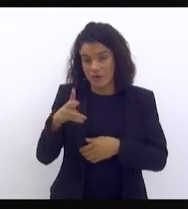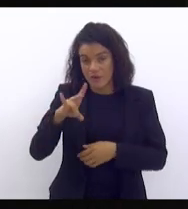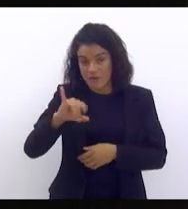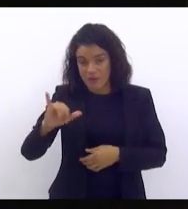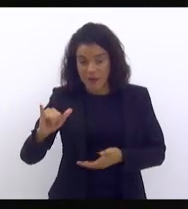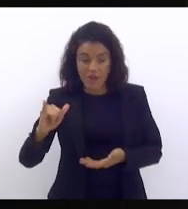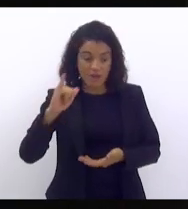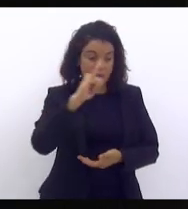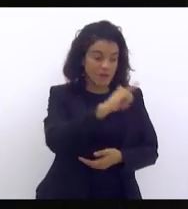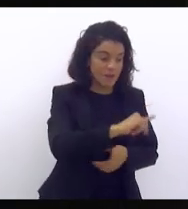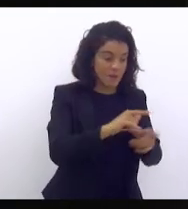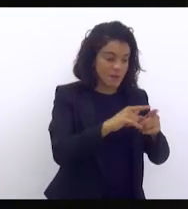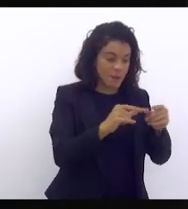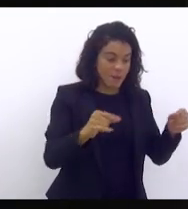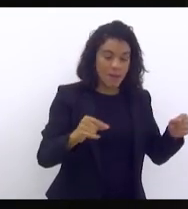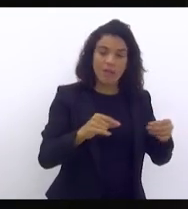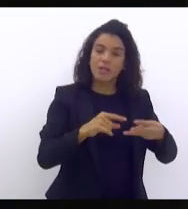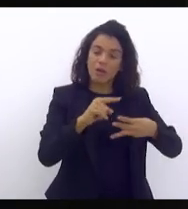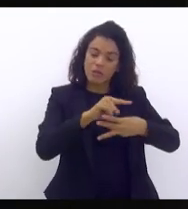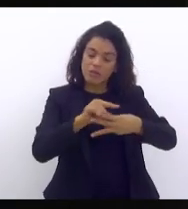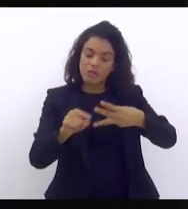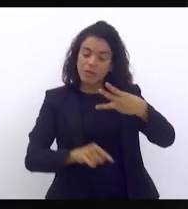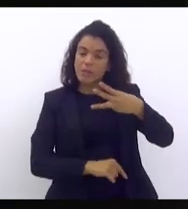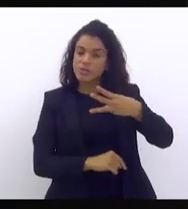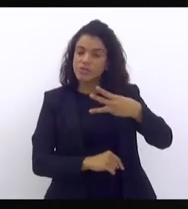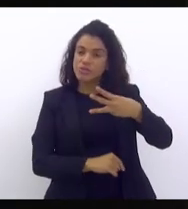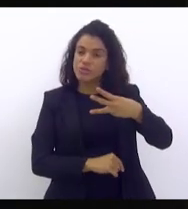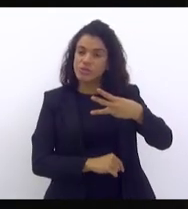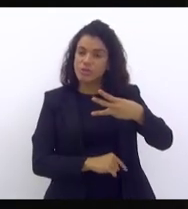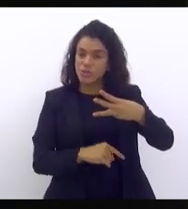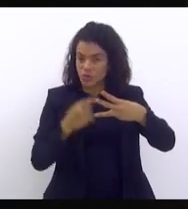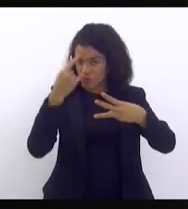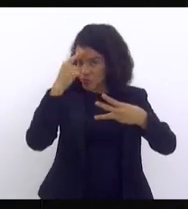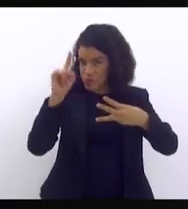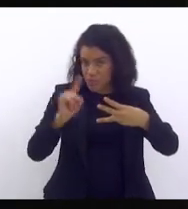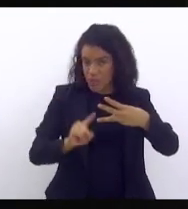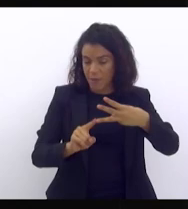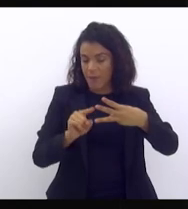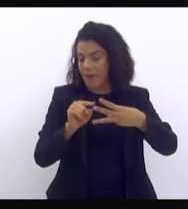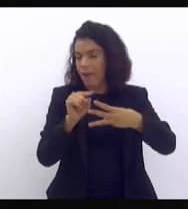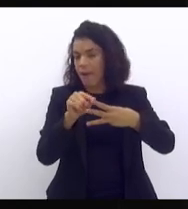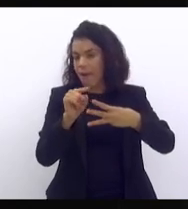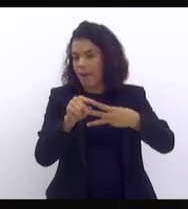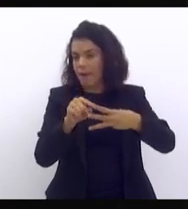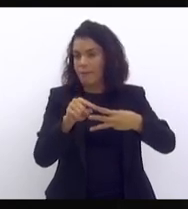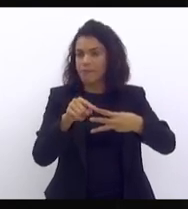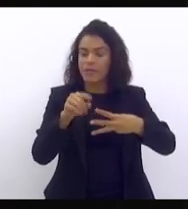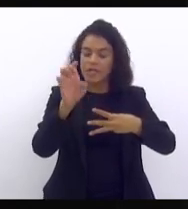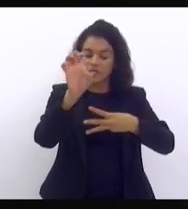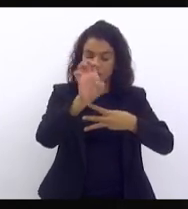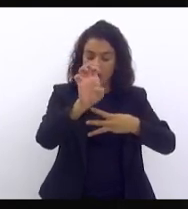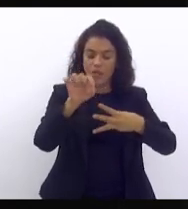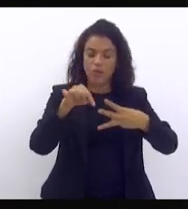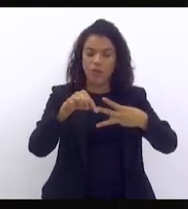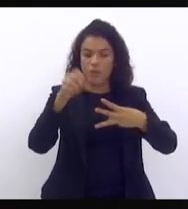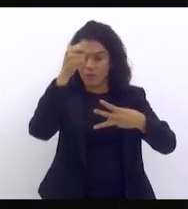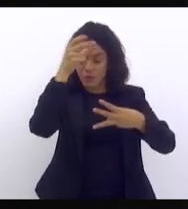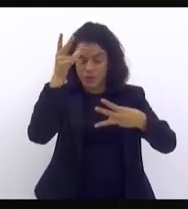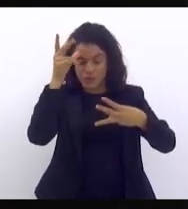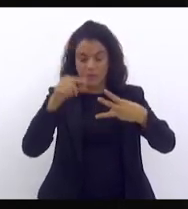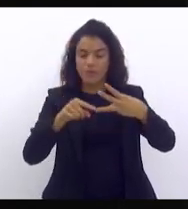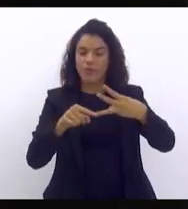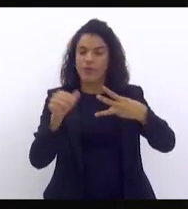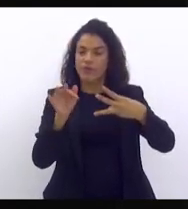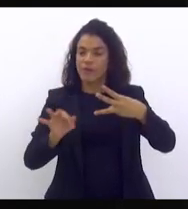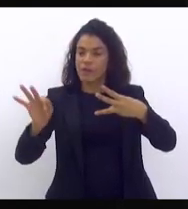Brasília, existe a tripartite. Para quem não sabe o que é tripartite, é Estado, município e